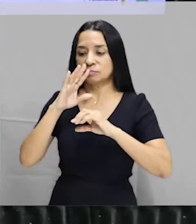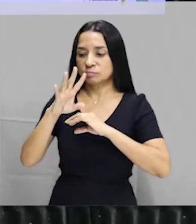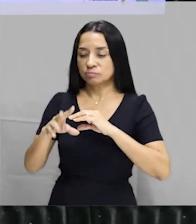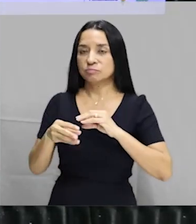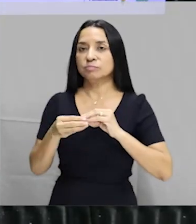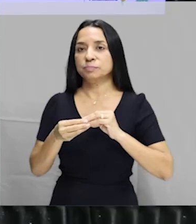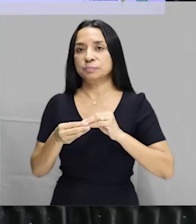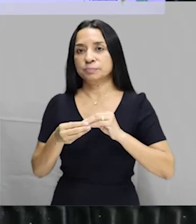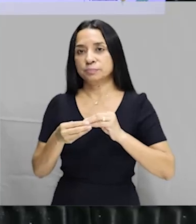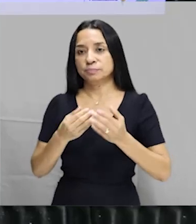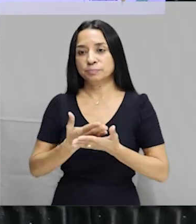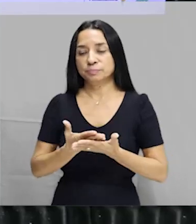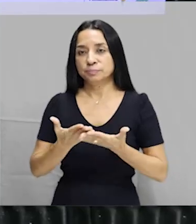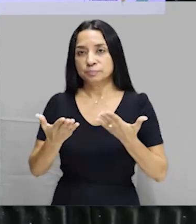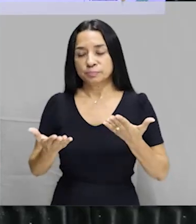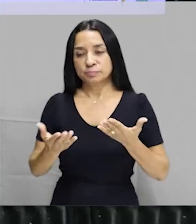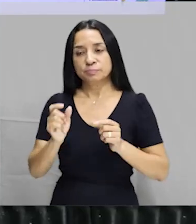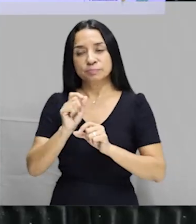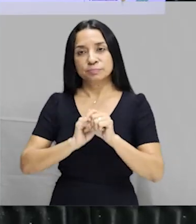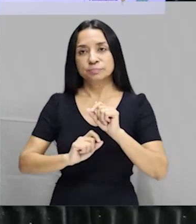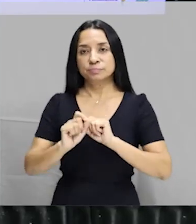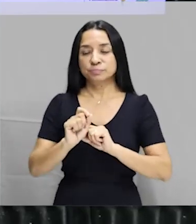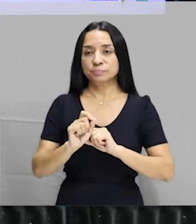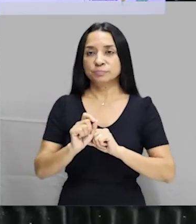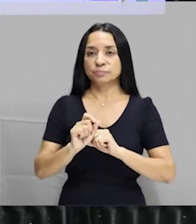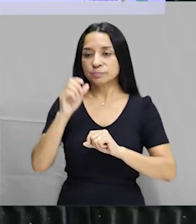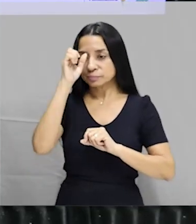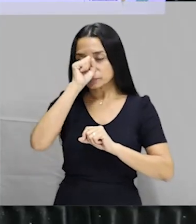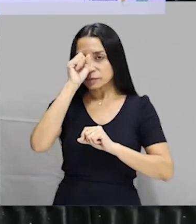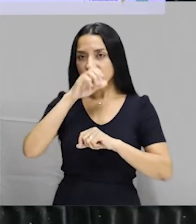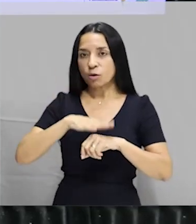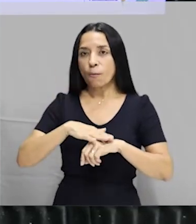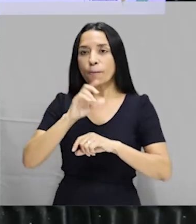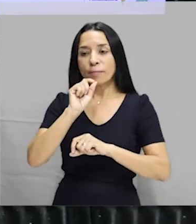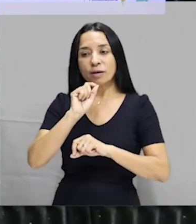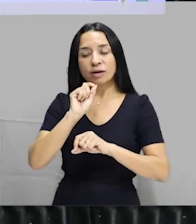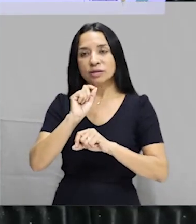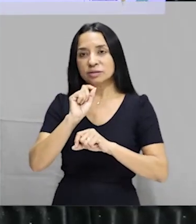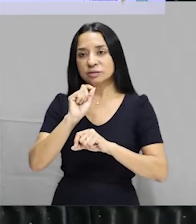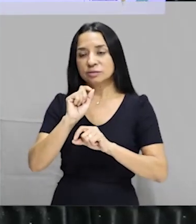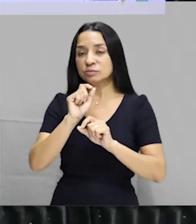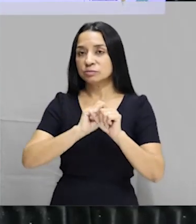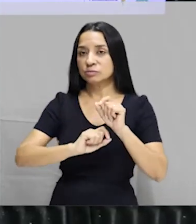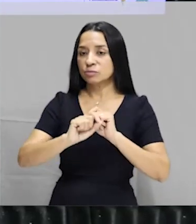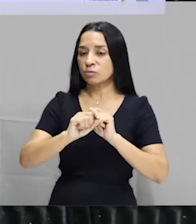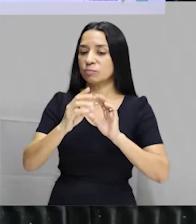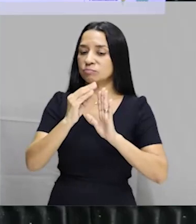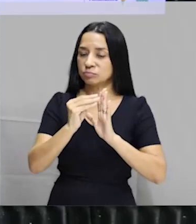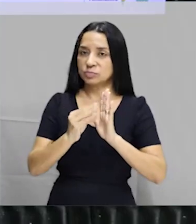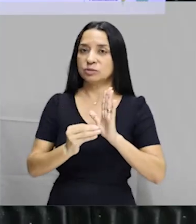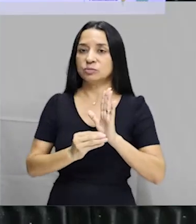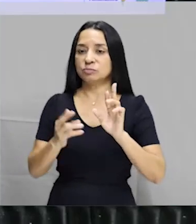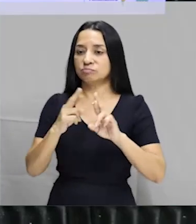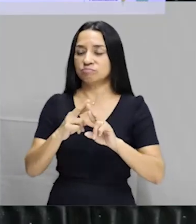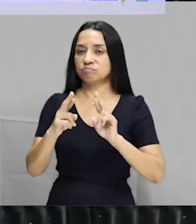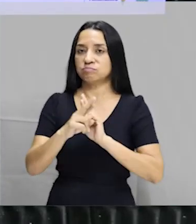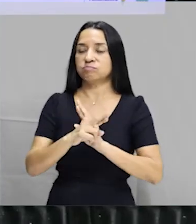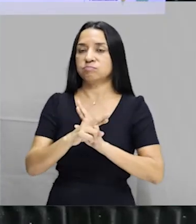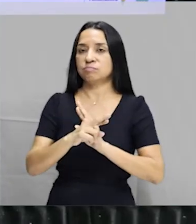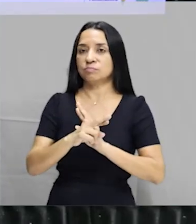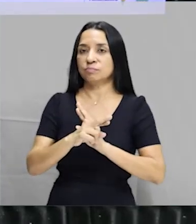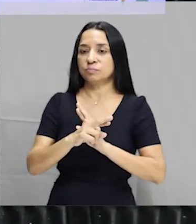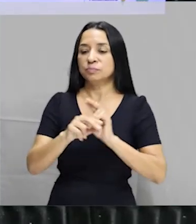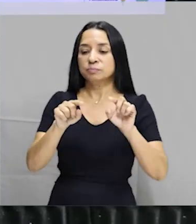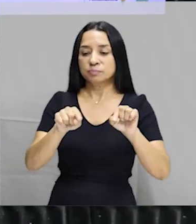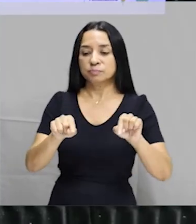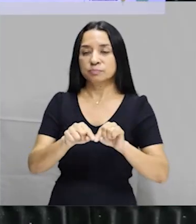complemento para que vocês aprendam mais coisas ainda sobre os assuntos que vocês veem em sala de aula, tá?